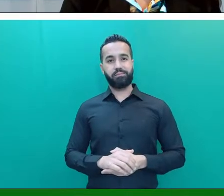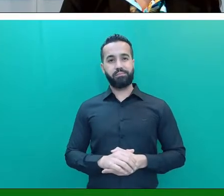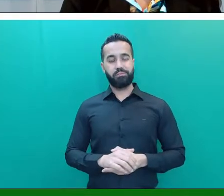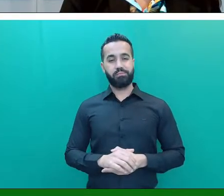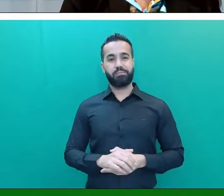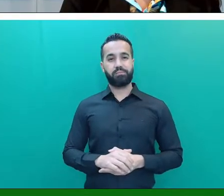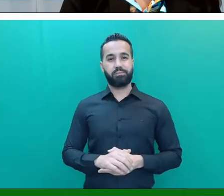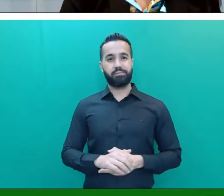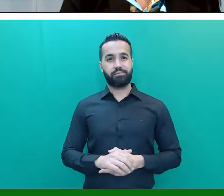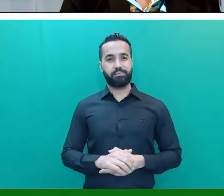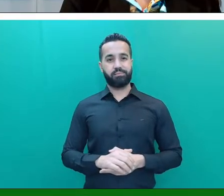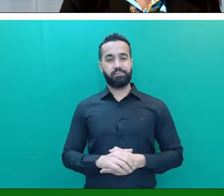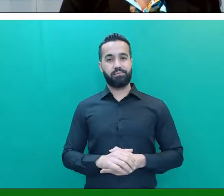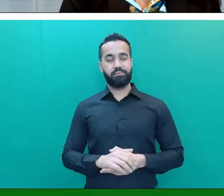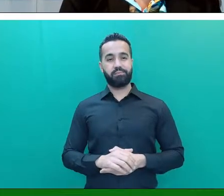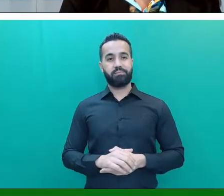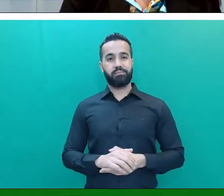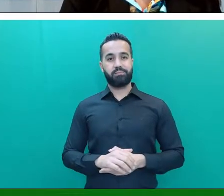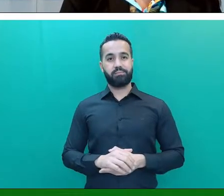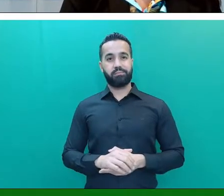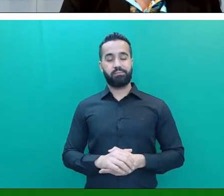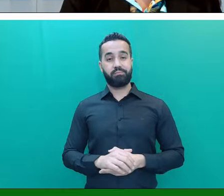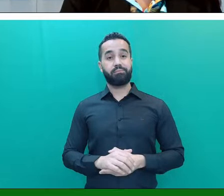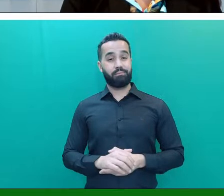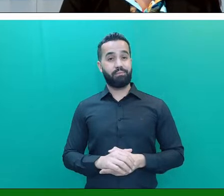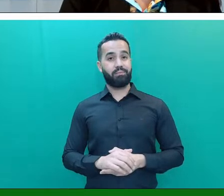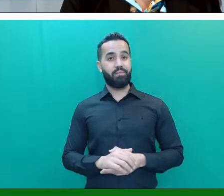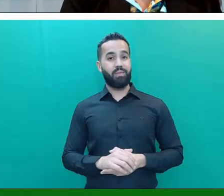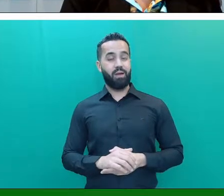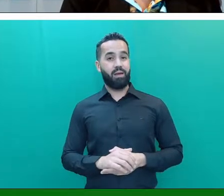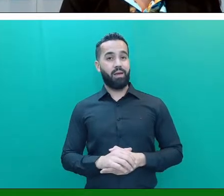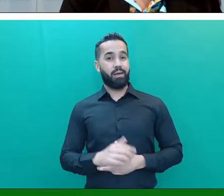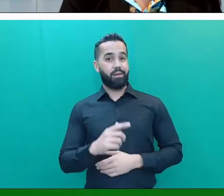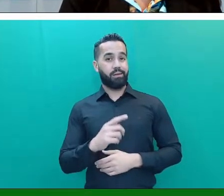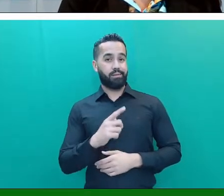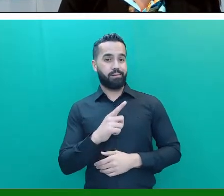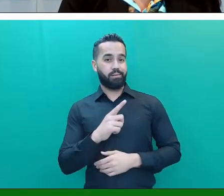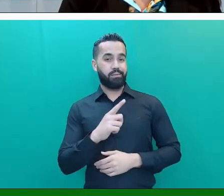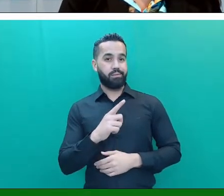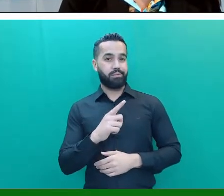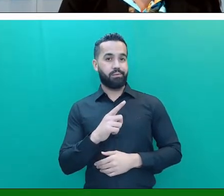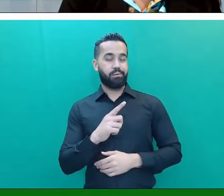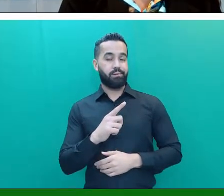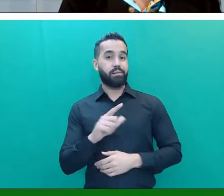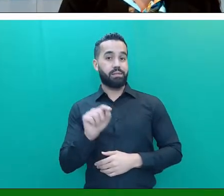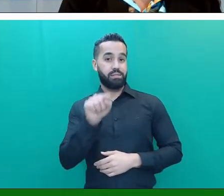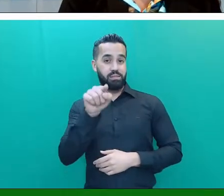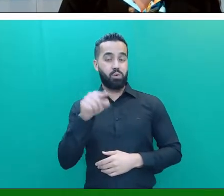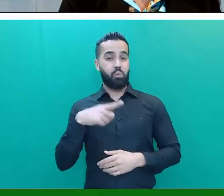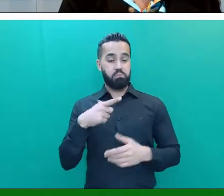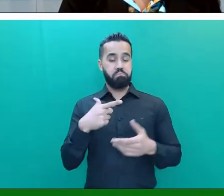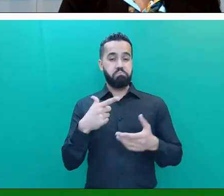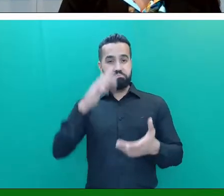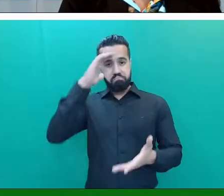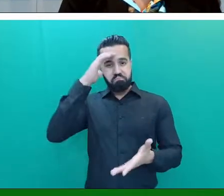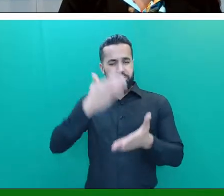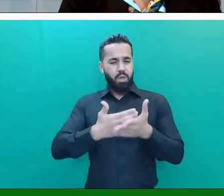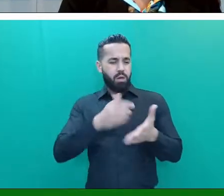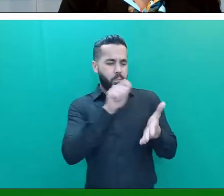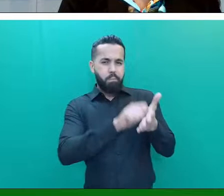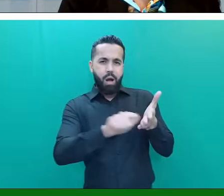há uma outra coisa que aparece, o seu trabalho é extremamente bem escrito, de uma clareza, né?